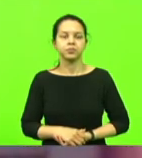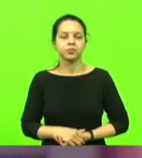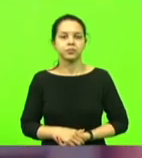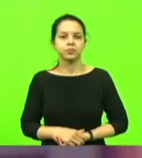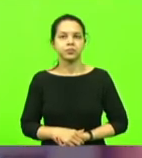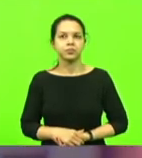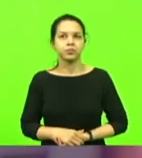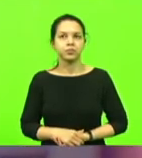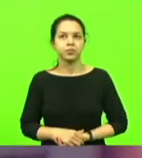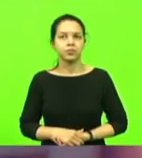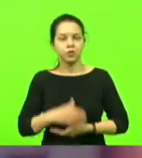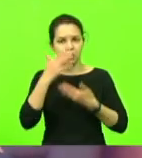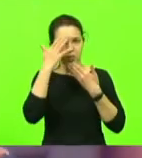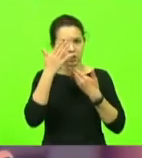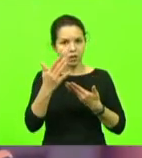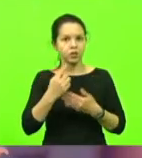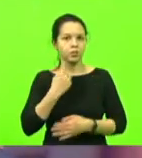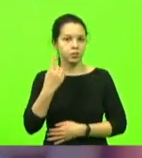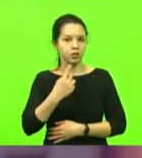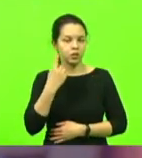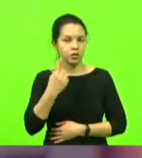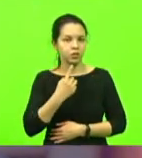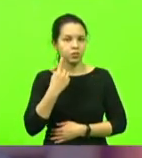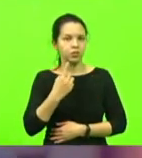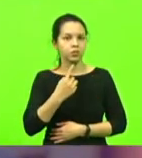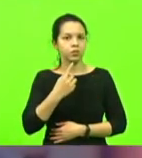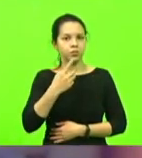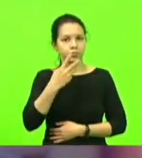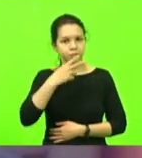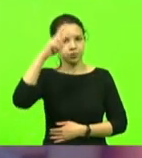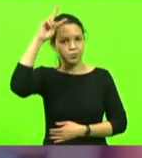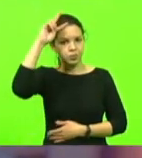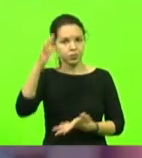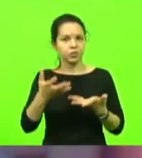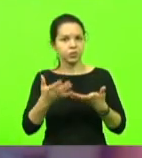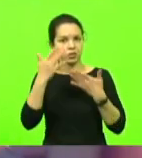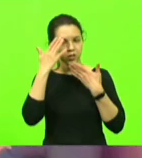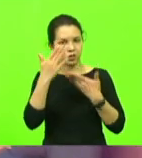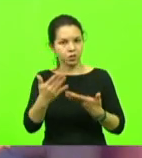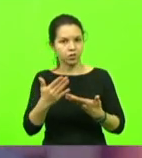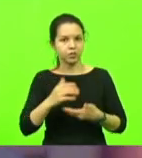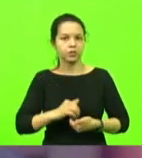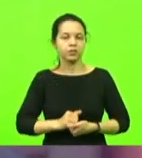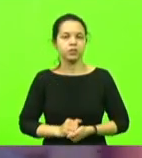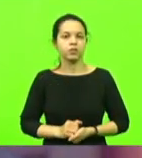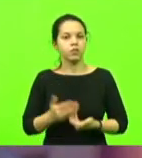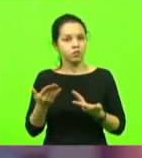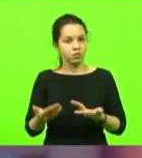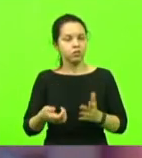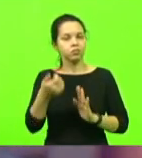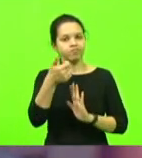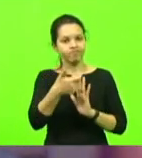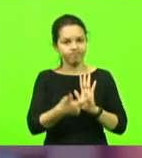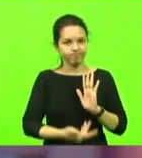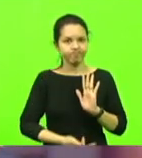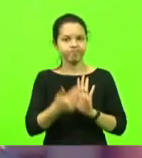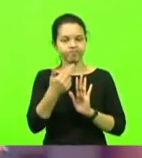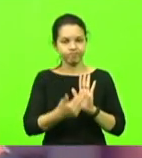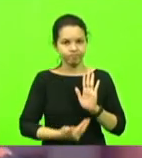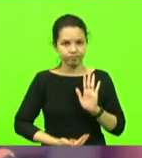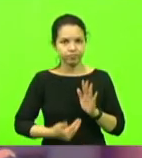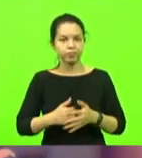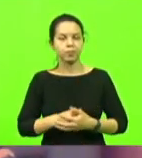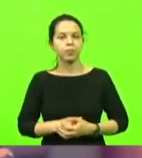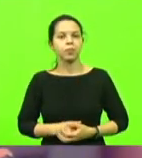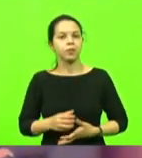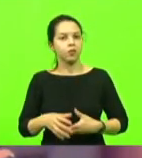Obrigada, relator, deputado Vicente Caropreso. Quero agradecer sua relatoria. Também já